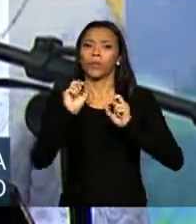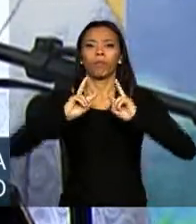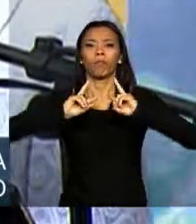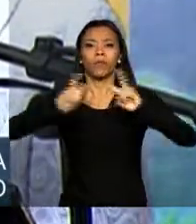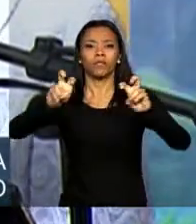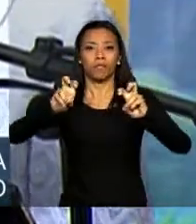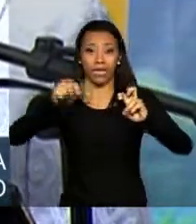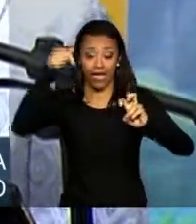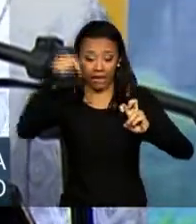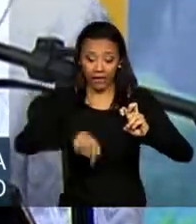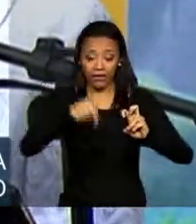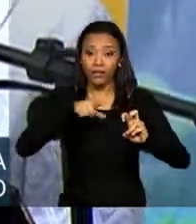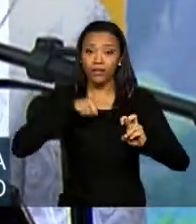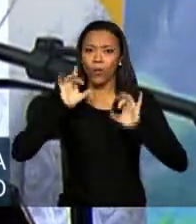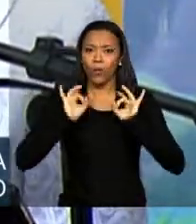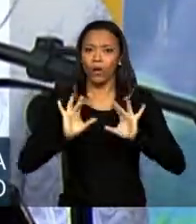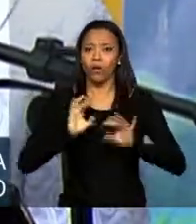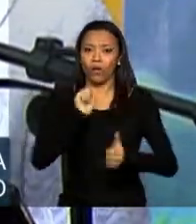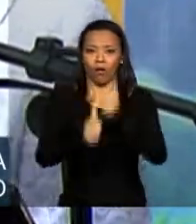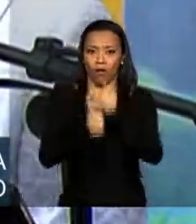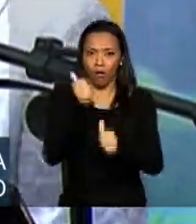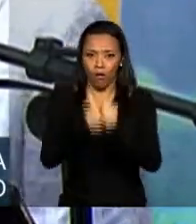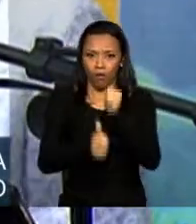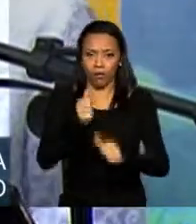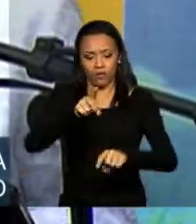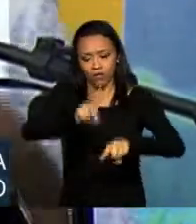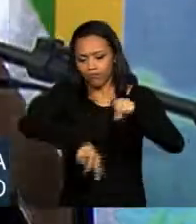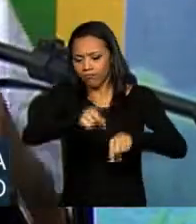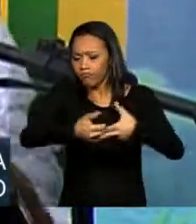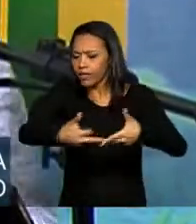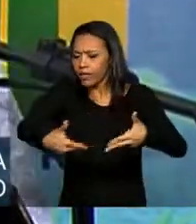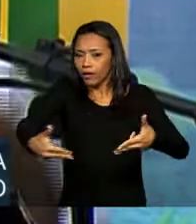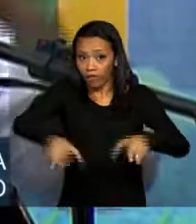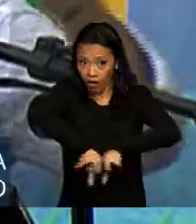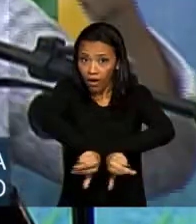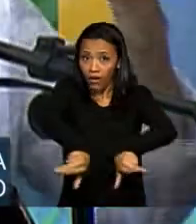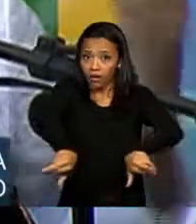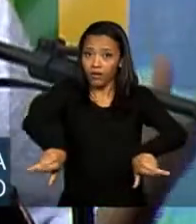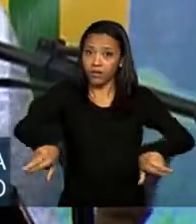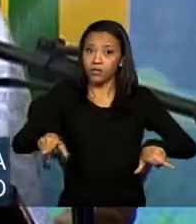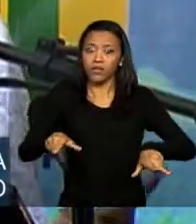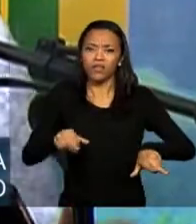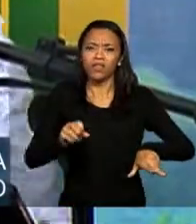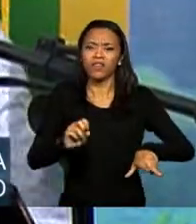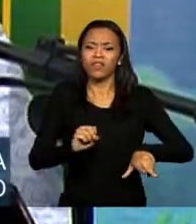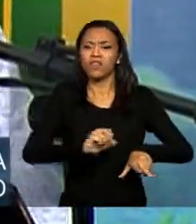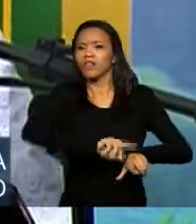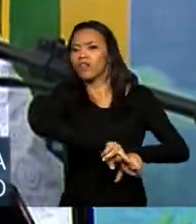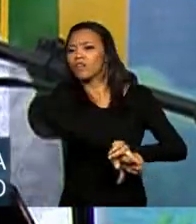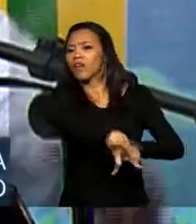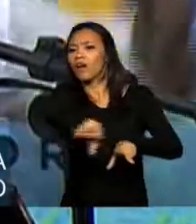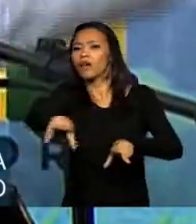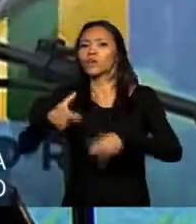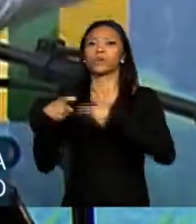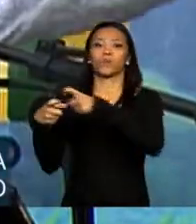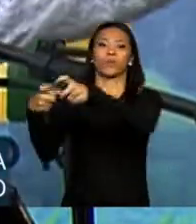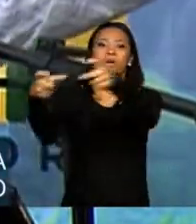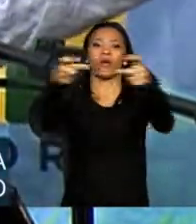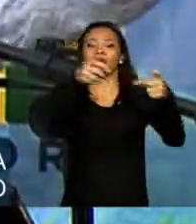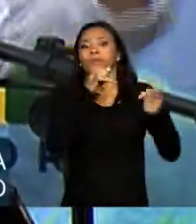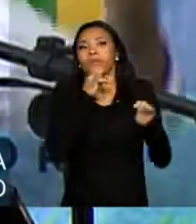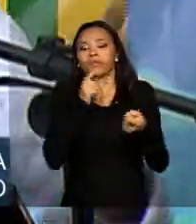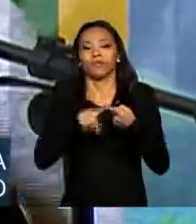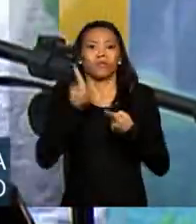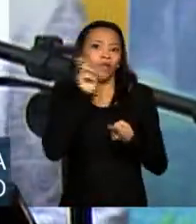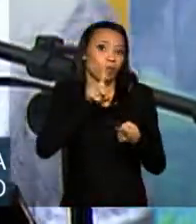qualidade de arroz e de produtos que são aqueles que muitos lugares dos